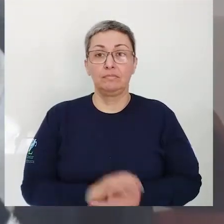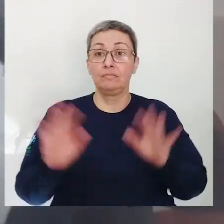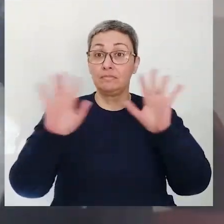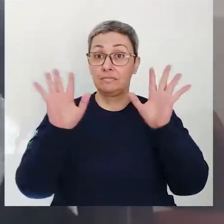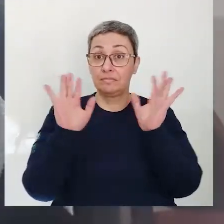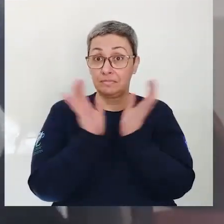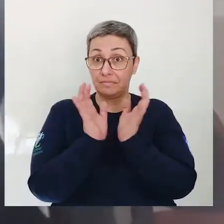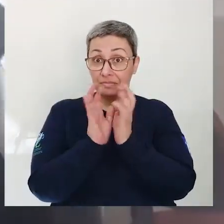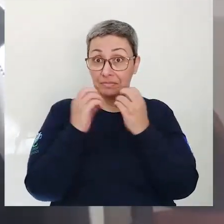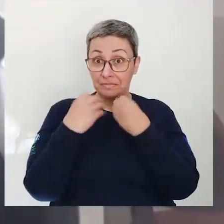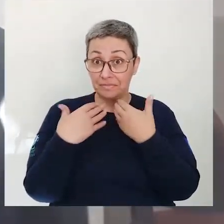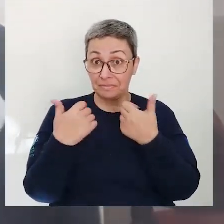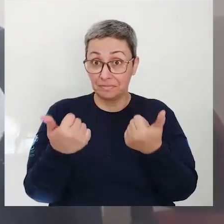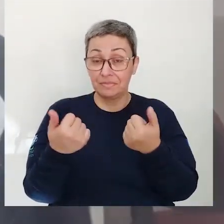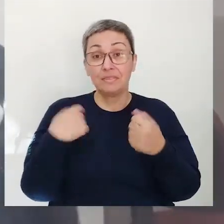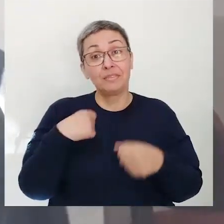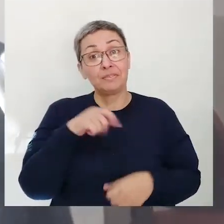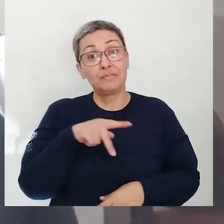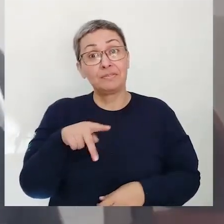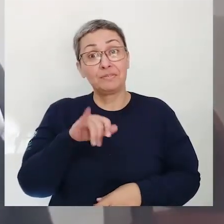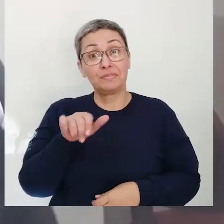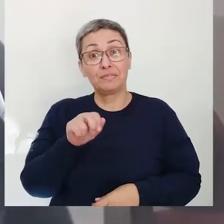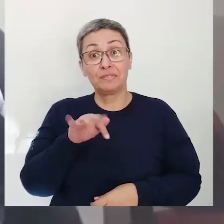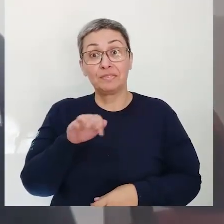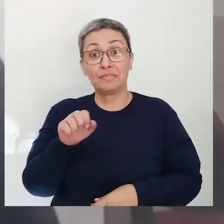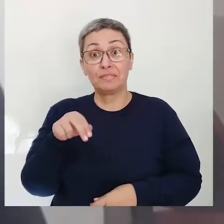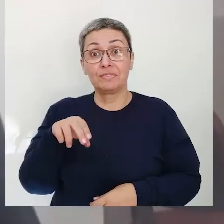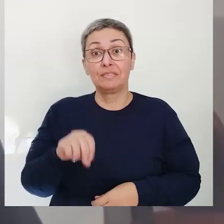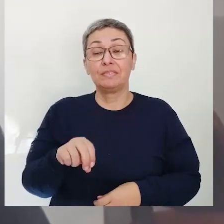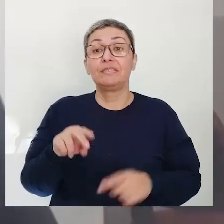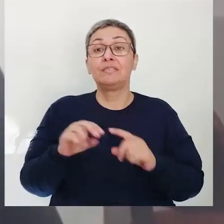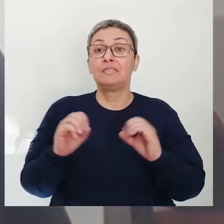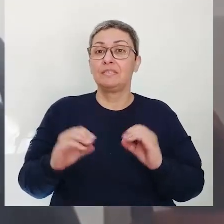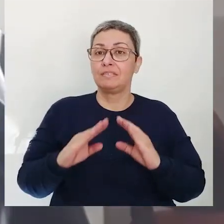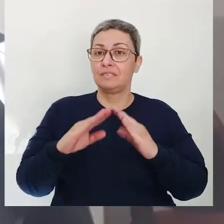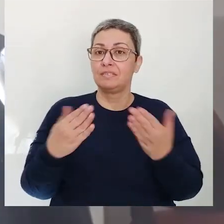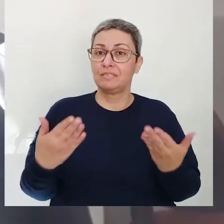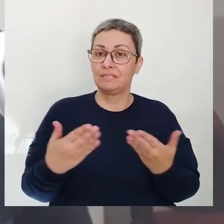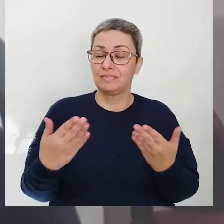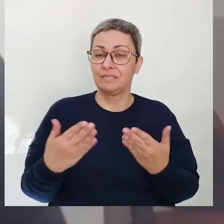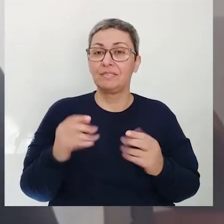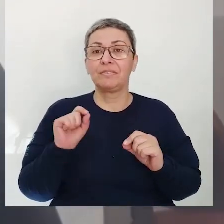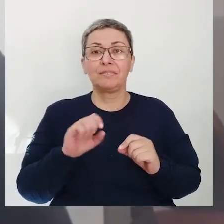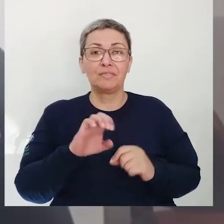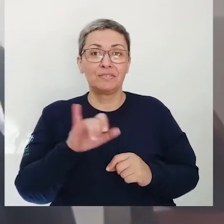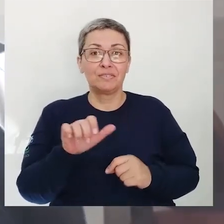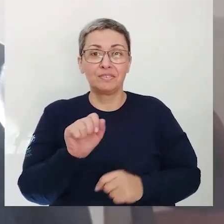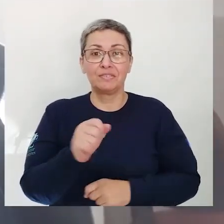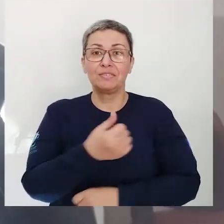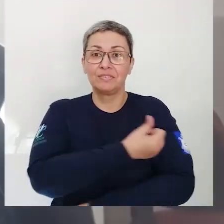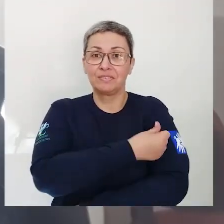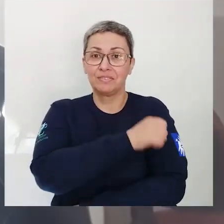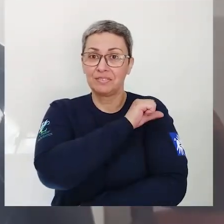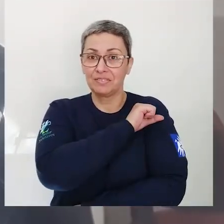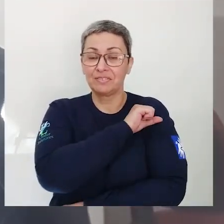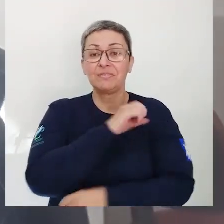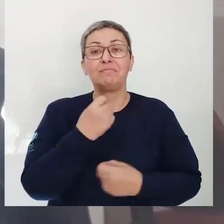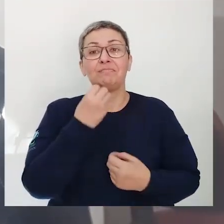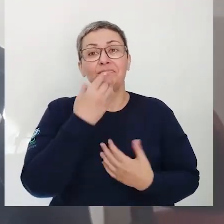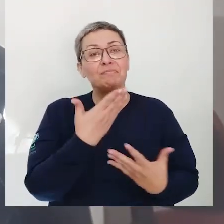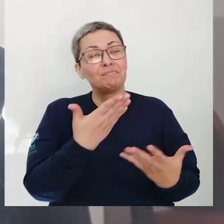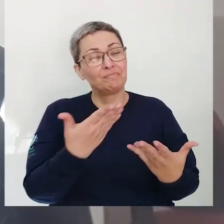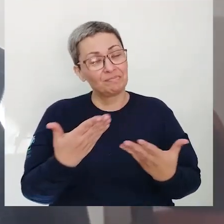Olá pessoal, tudo bem com vocês? Eu sou o professor Jefferson e esse é o programa Saberes em Casa para a EJA do ciclo 2.